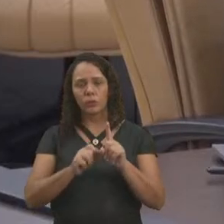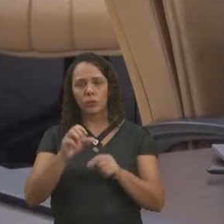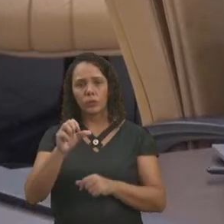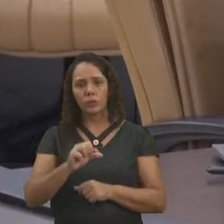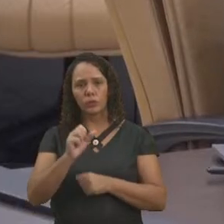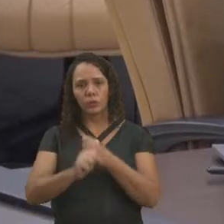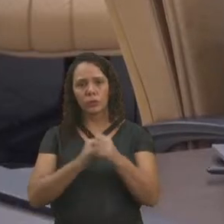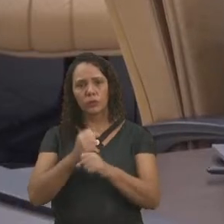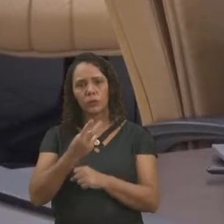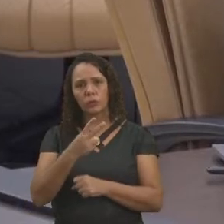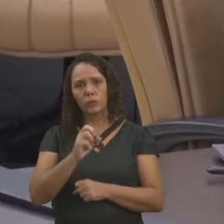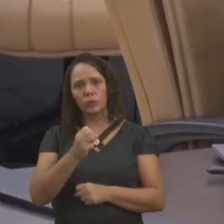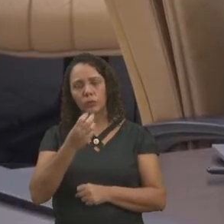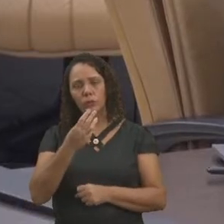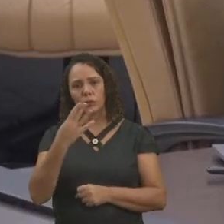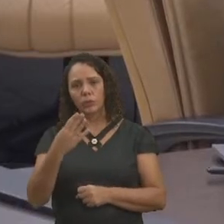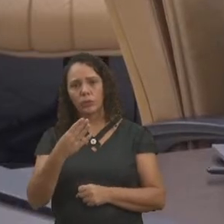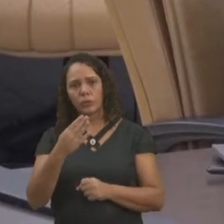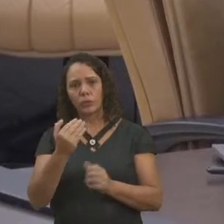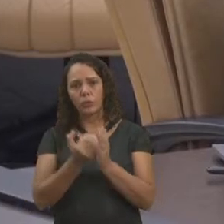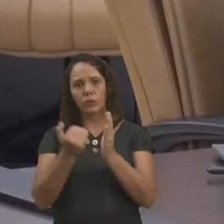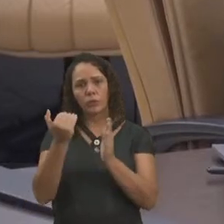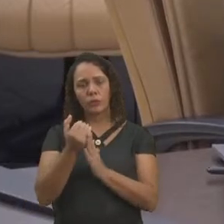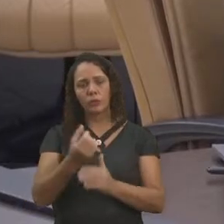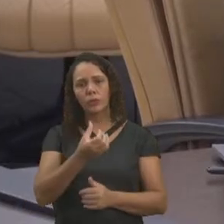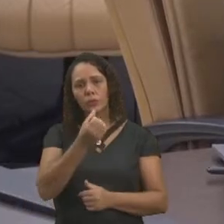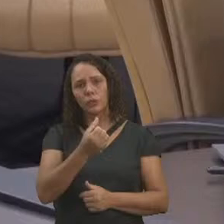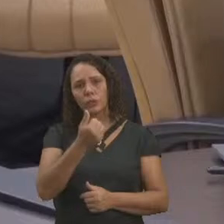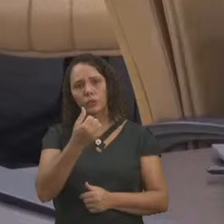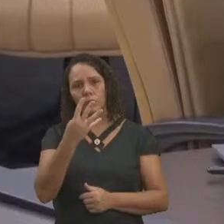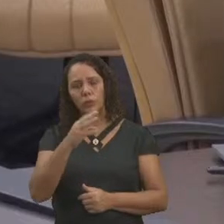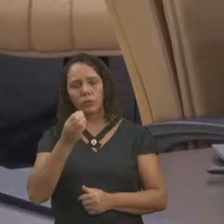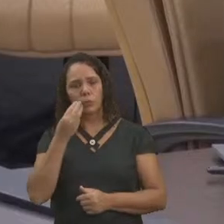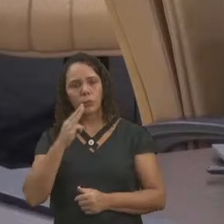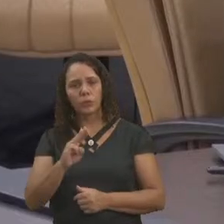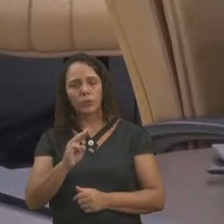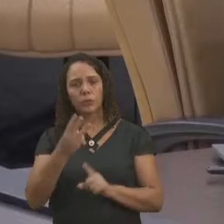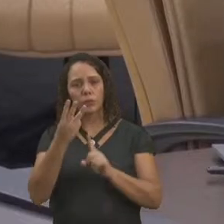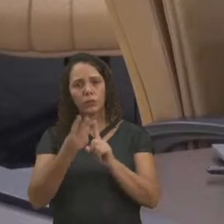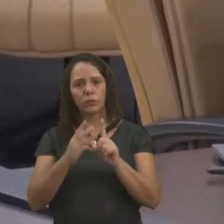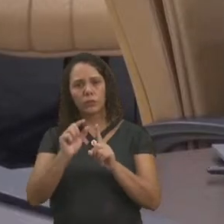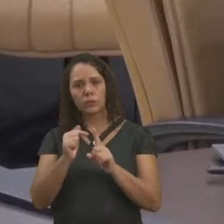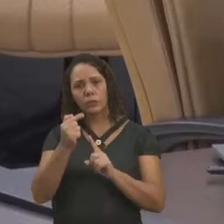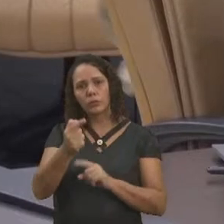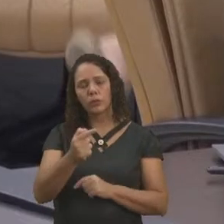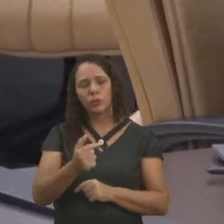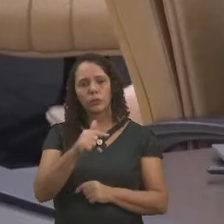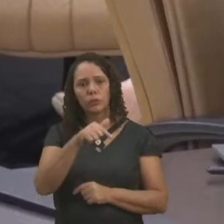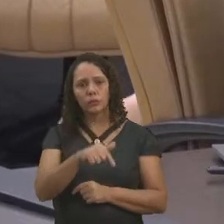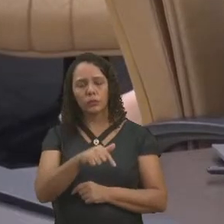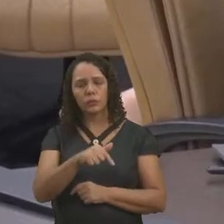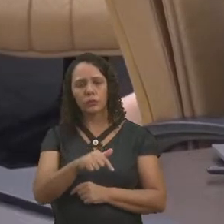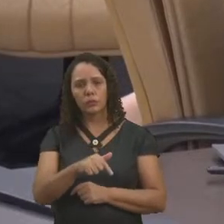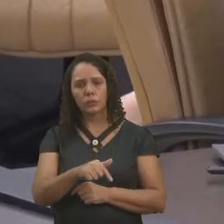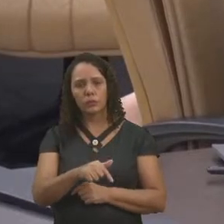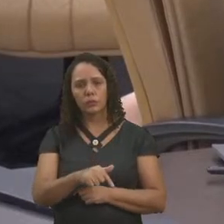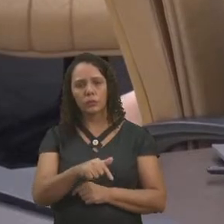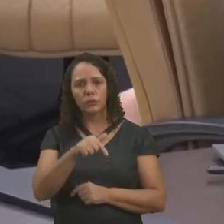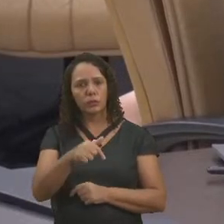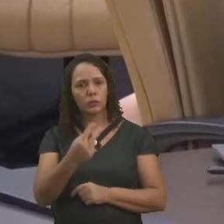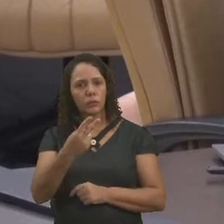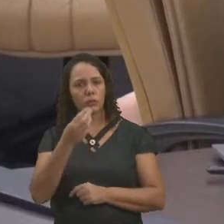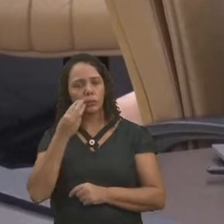anos depois, ele pulou para 614 milhões. E 3 meses depois, ele pulou para 762